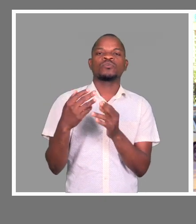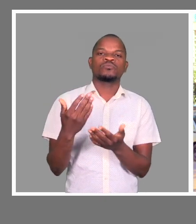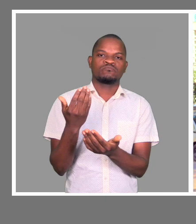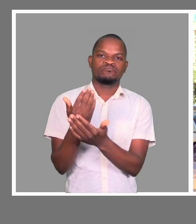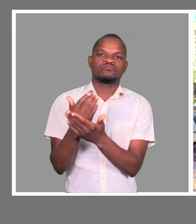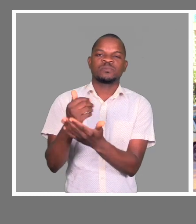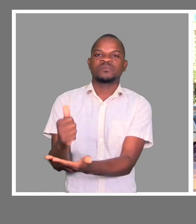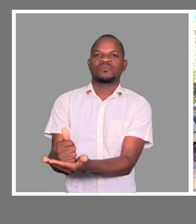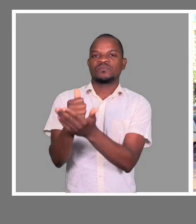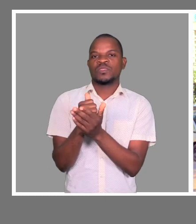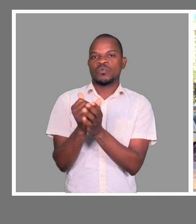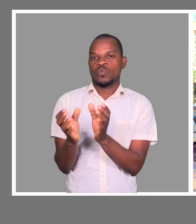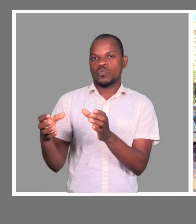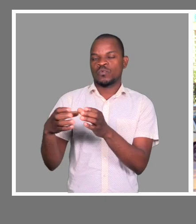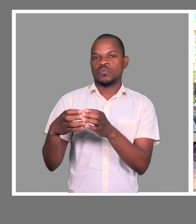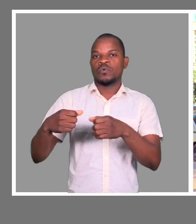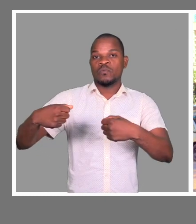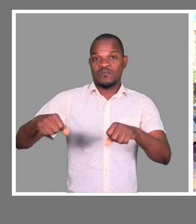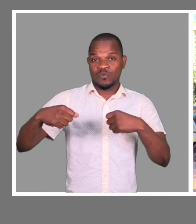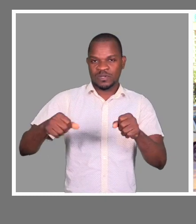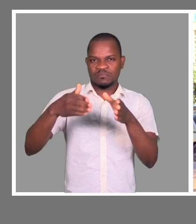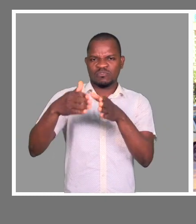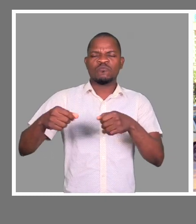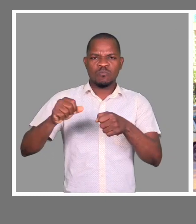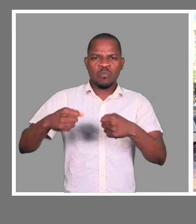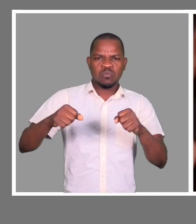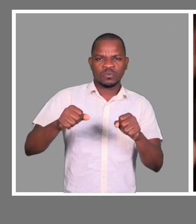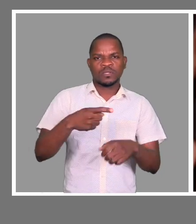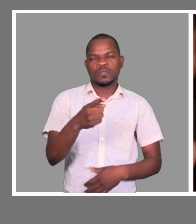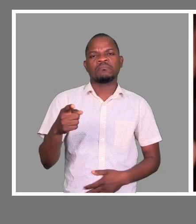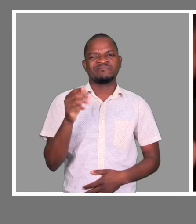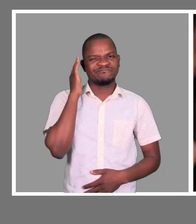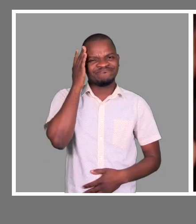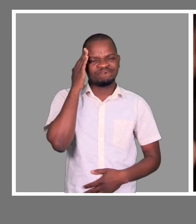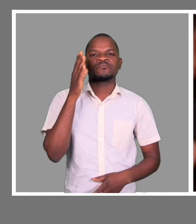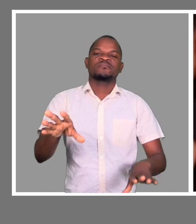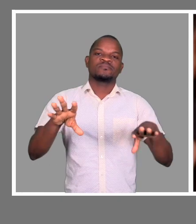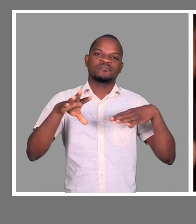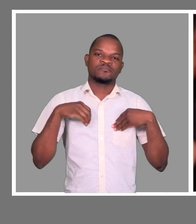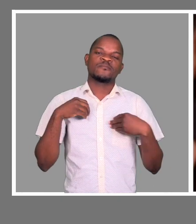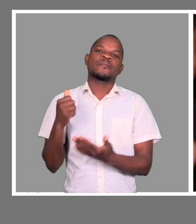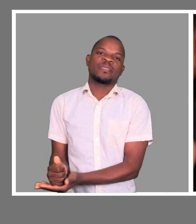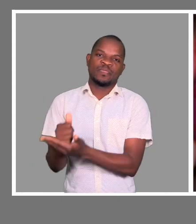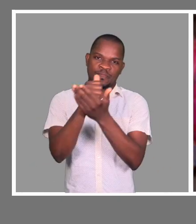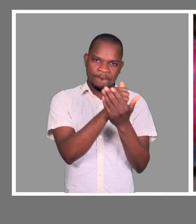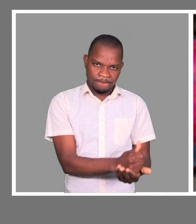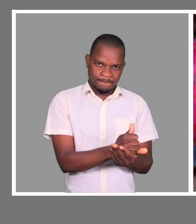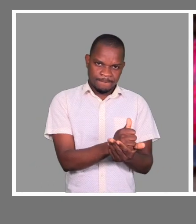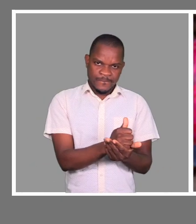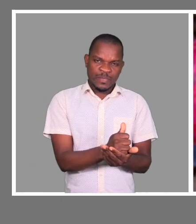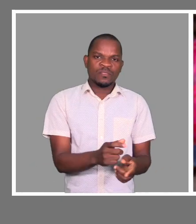motoqueiros e eles aceitaram abraçar esta causa e depois